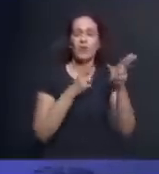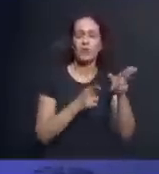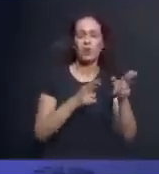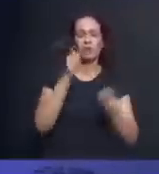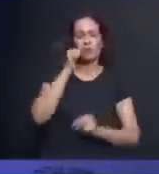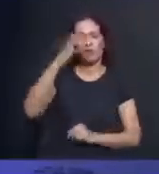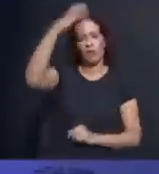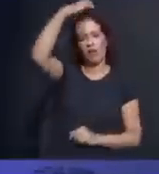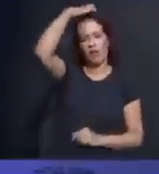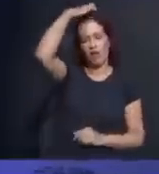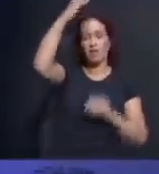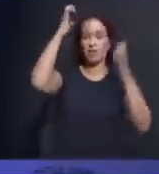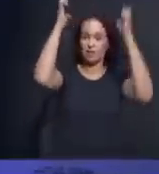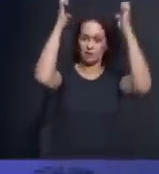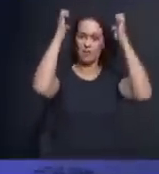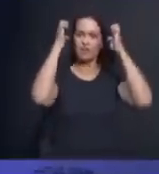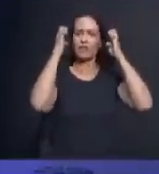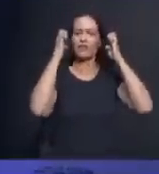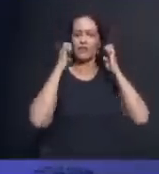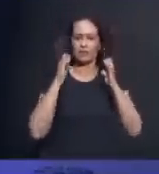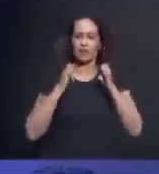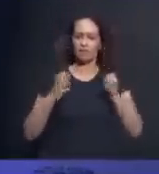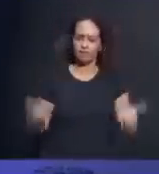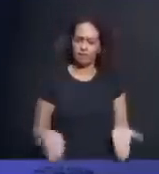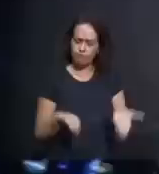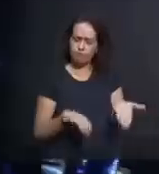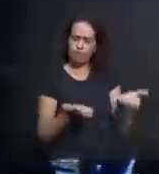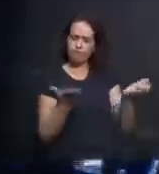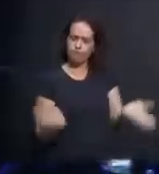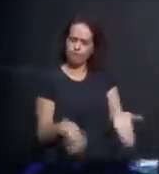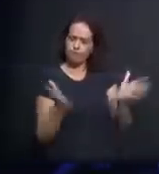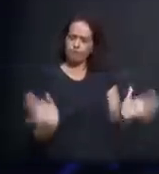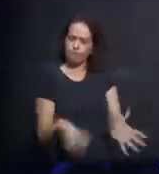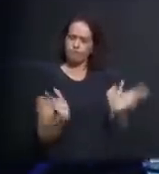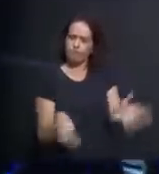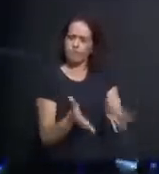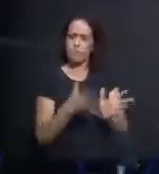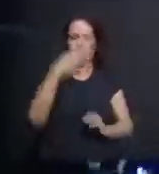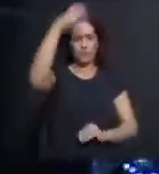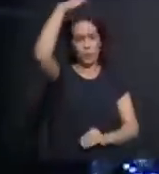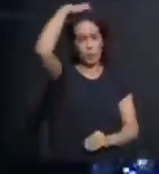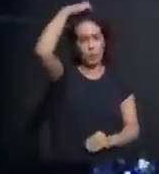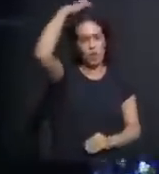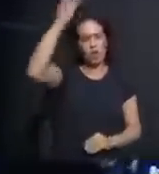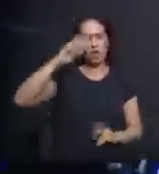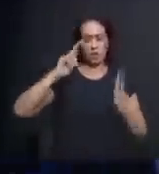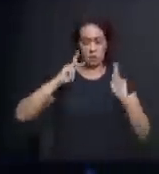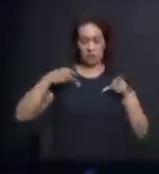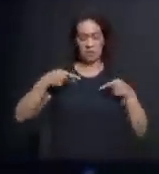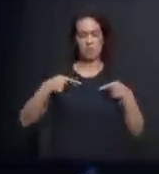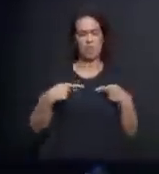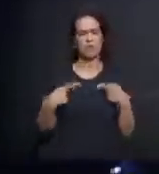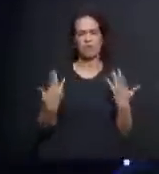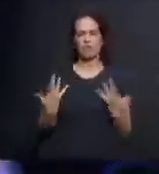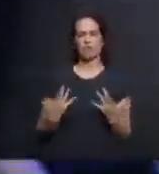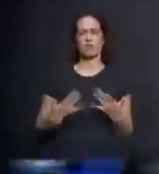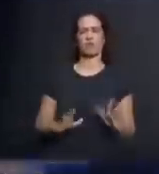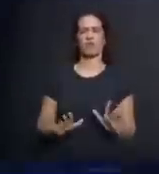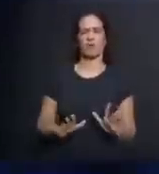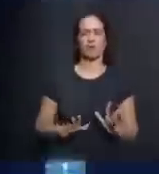rei. Cumprir seu chamado é promover o chamado do outro. E não querer reconhecimento para você, lugar de ser reconhecida no